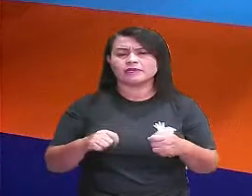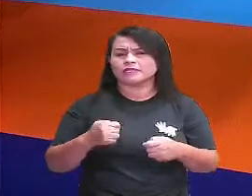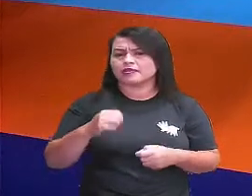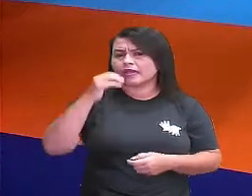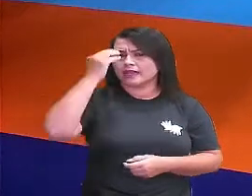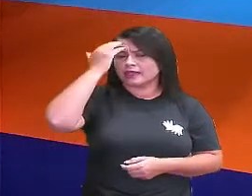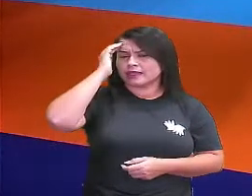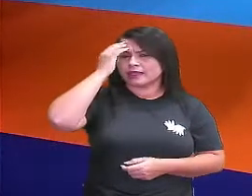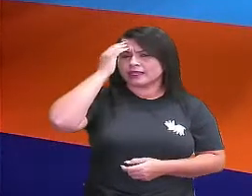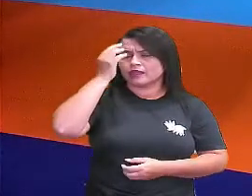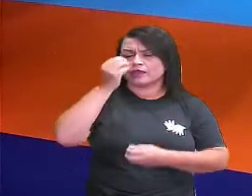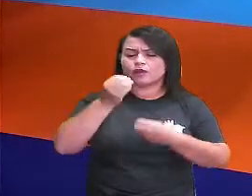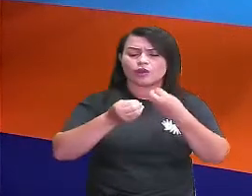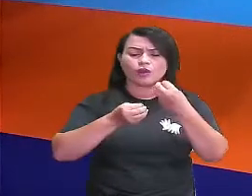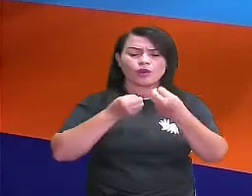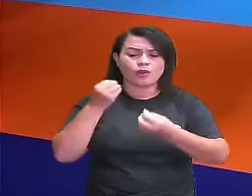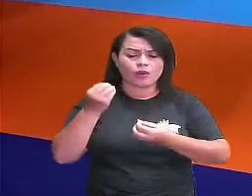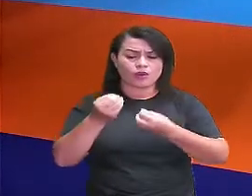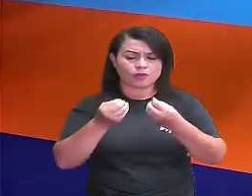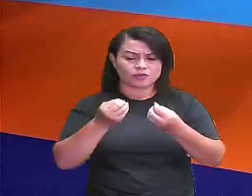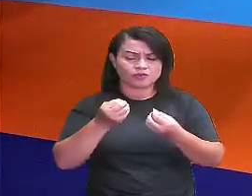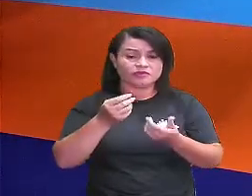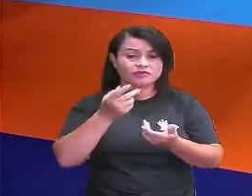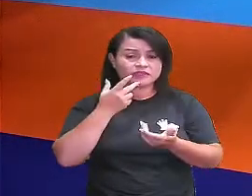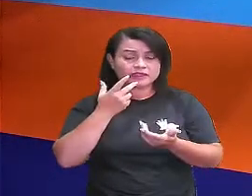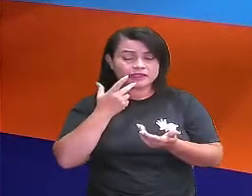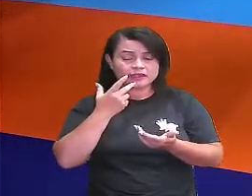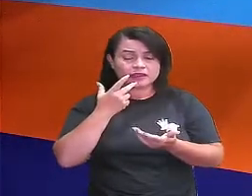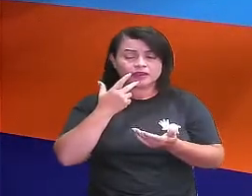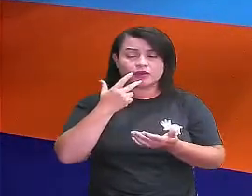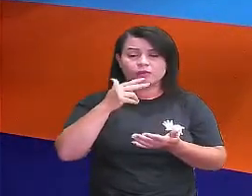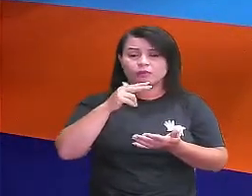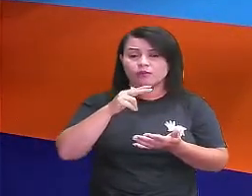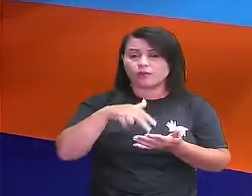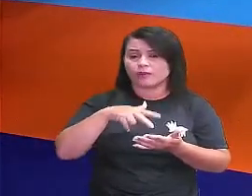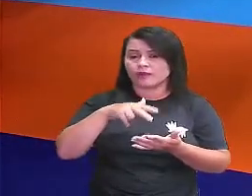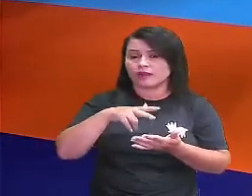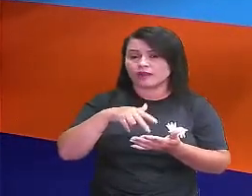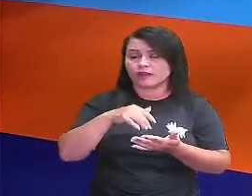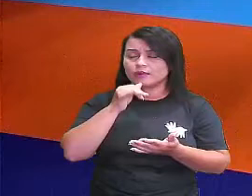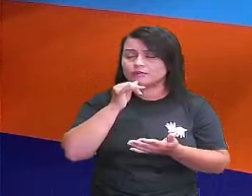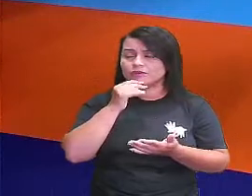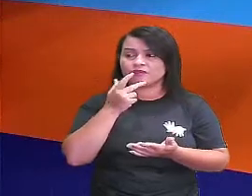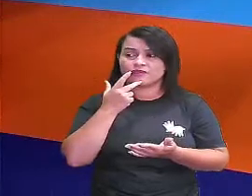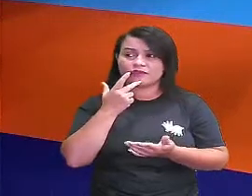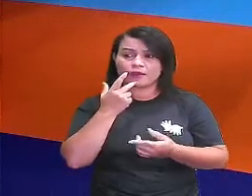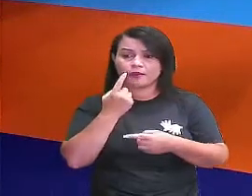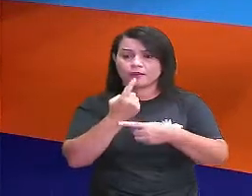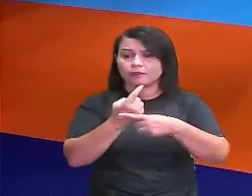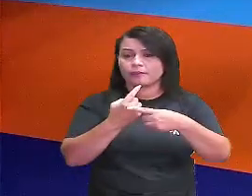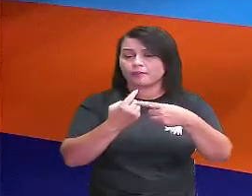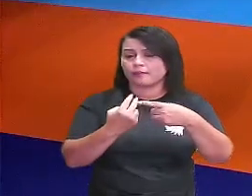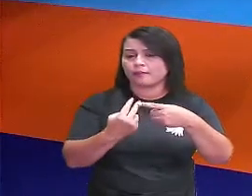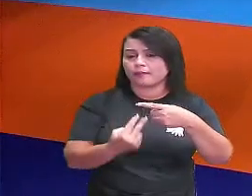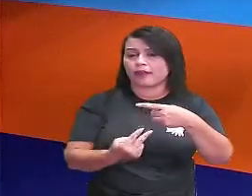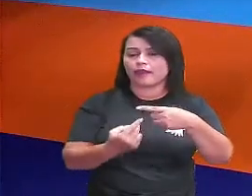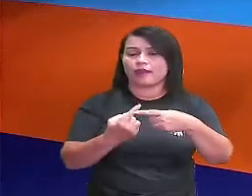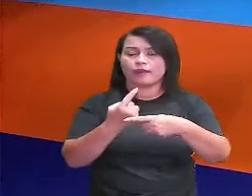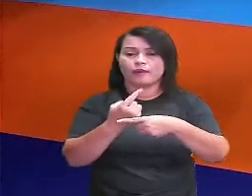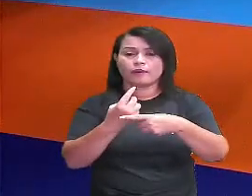a leitura de fração. O que é a leitura de fração? É quando eu falo aqui 1/2,